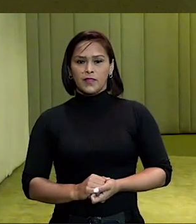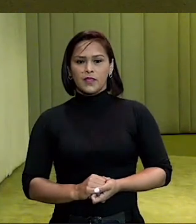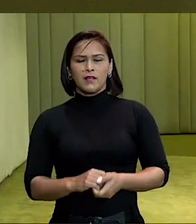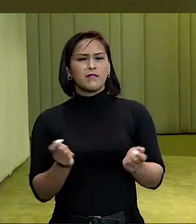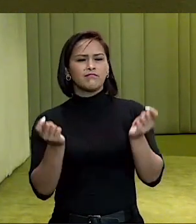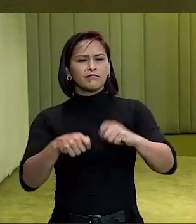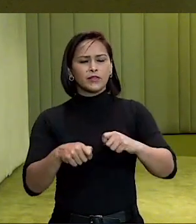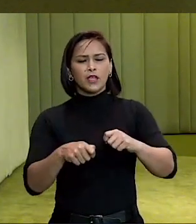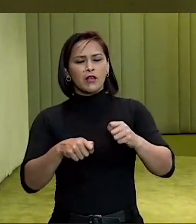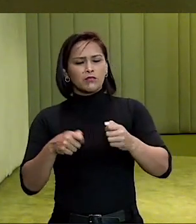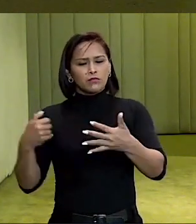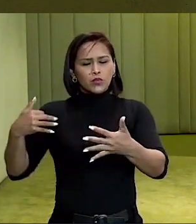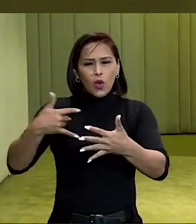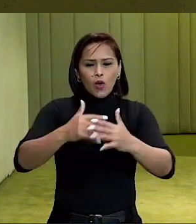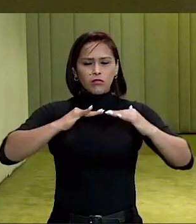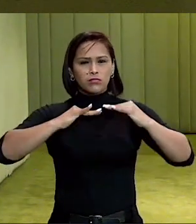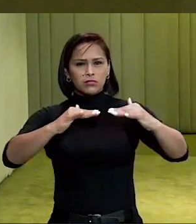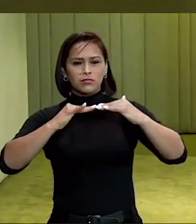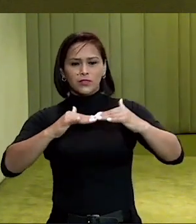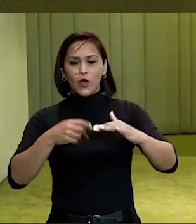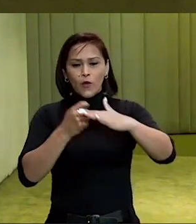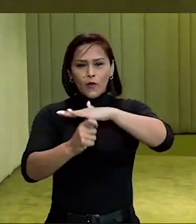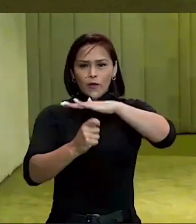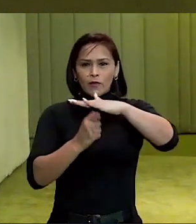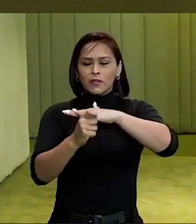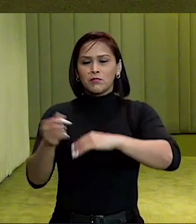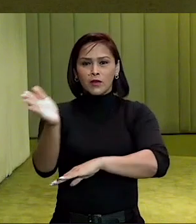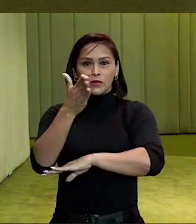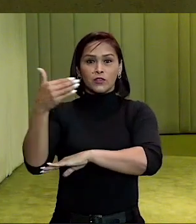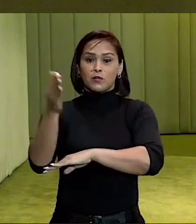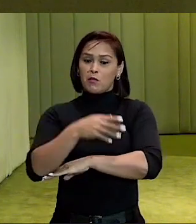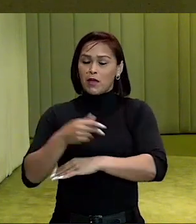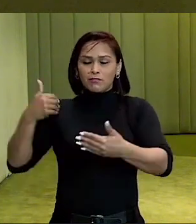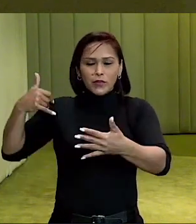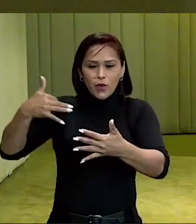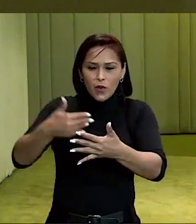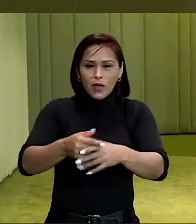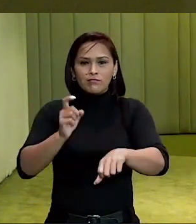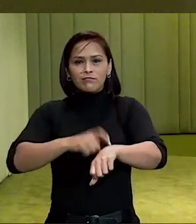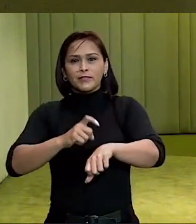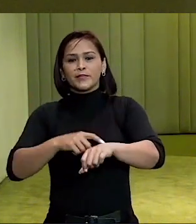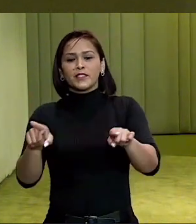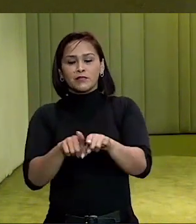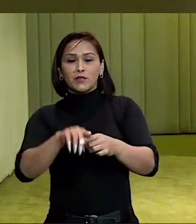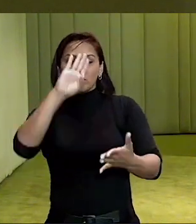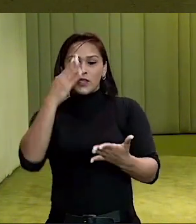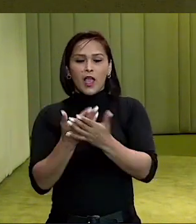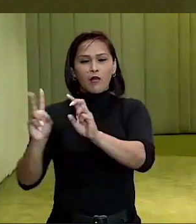possivelmente nos demandou tanta mobilização e investimento diplomático por tanto tempo, em tão amplo espectro de